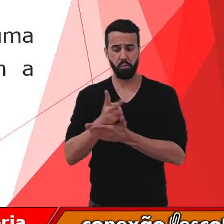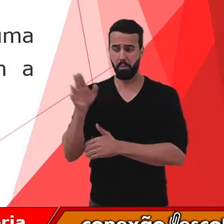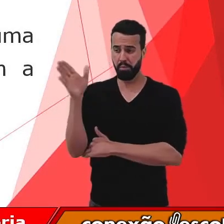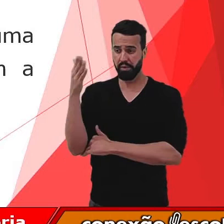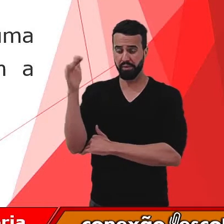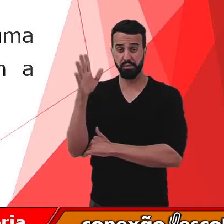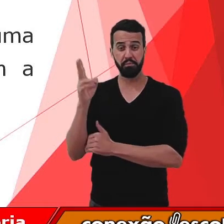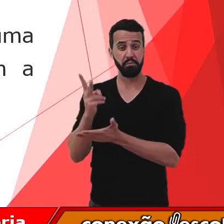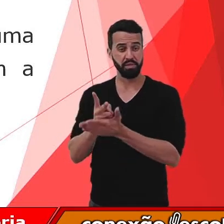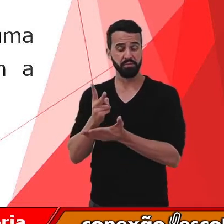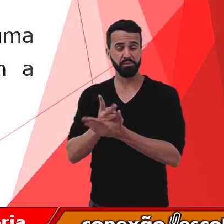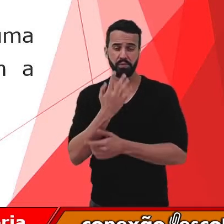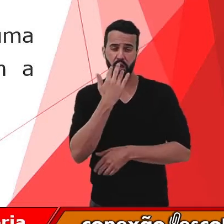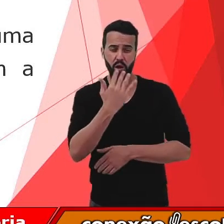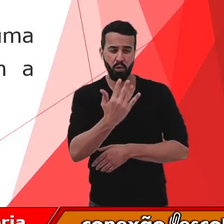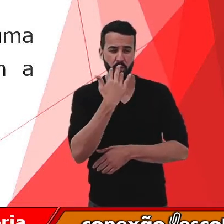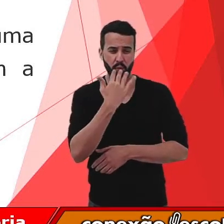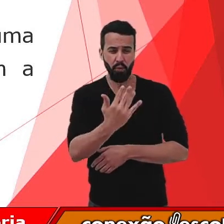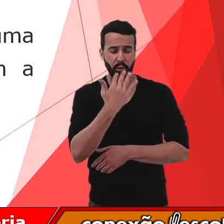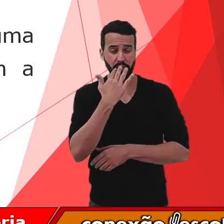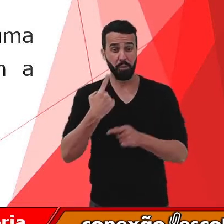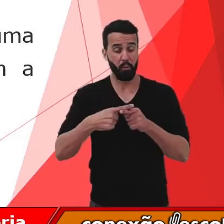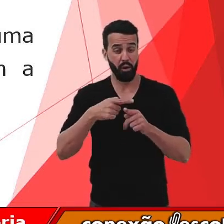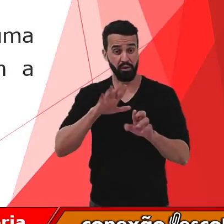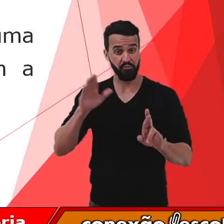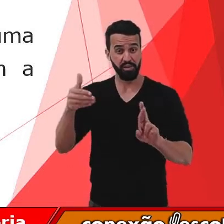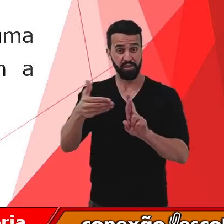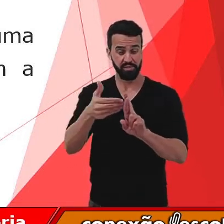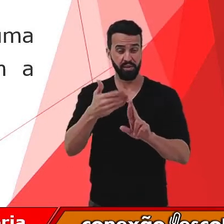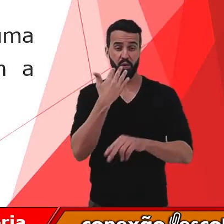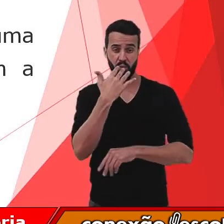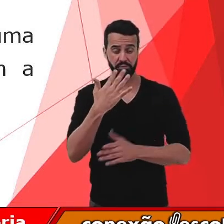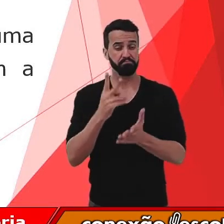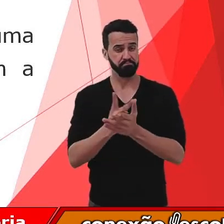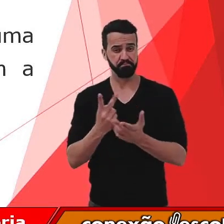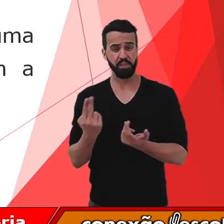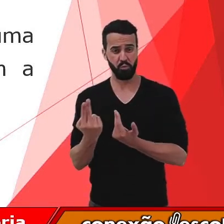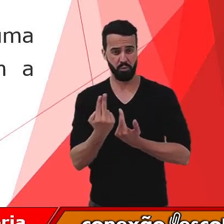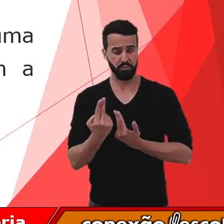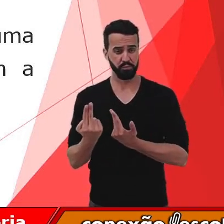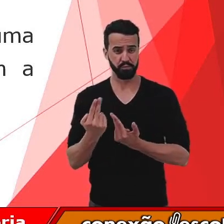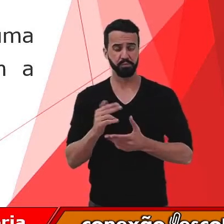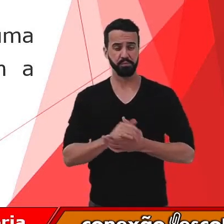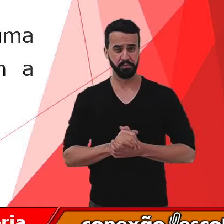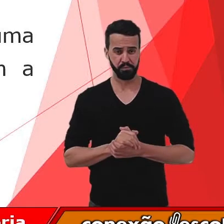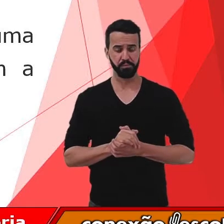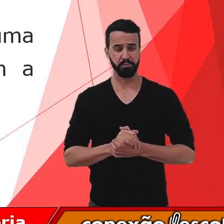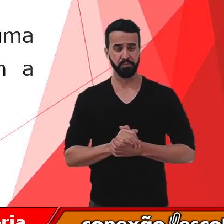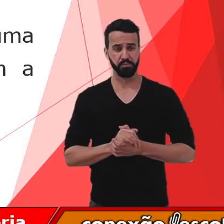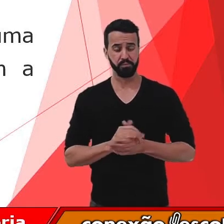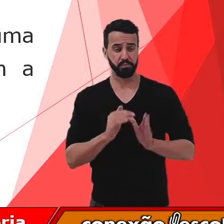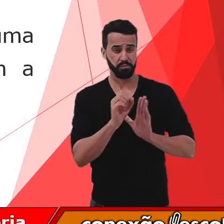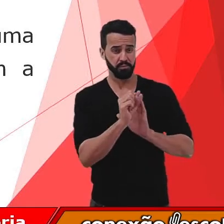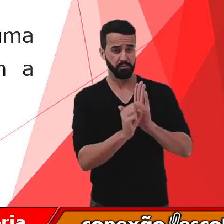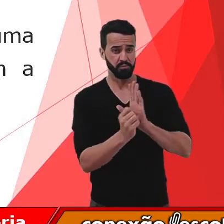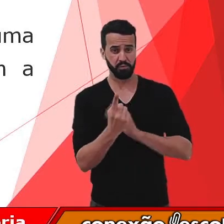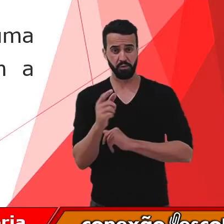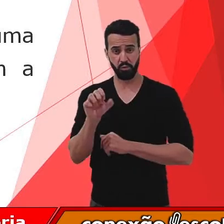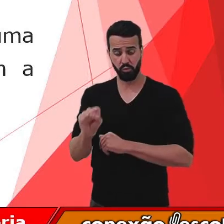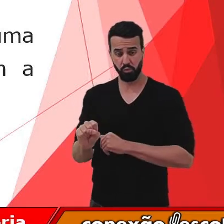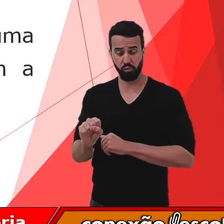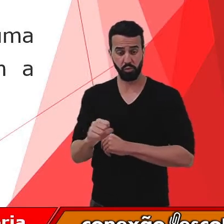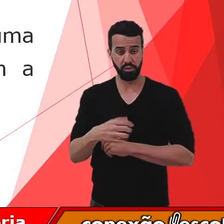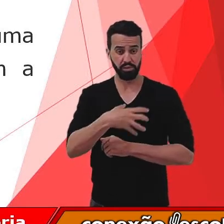mesmas cores para fazer uma referência a isso. No final do século XVIII, a cidade de Salvador